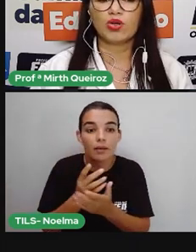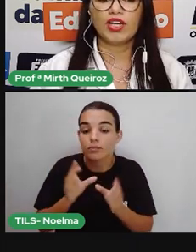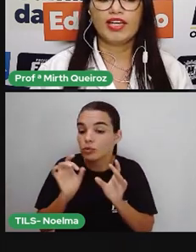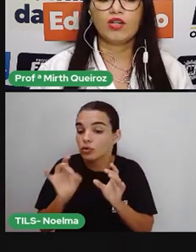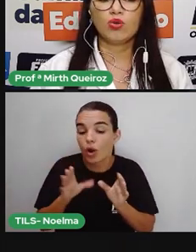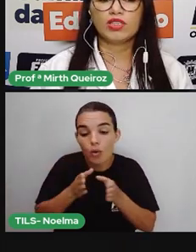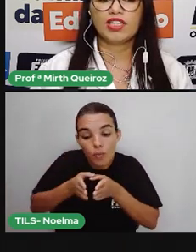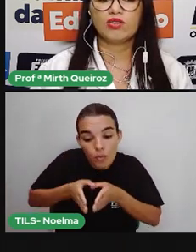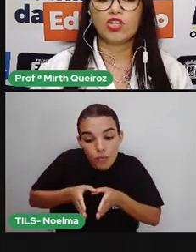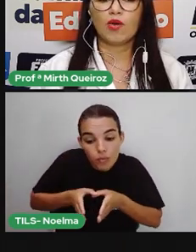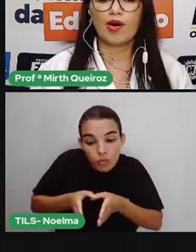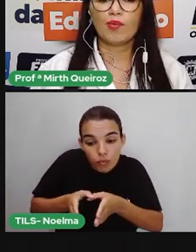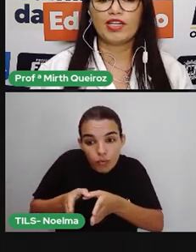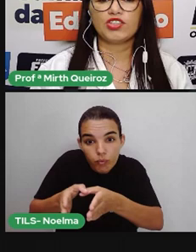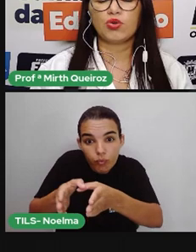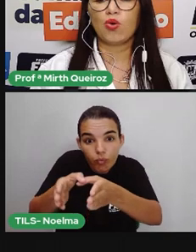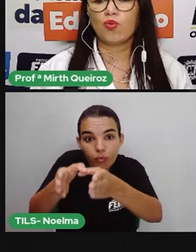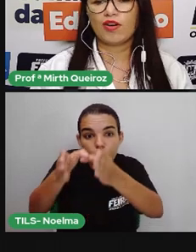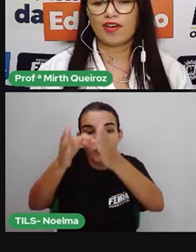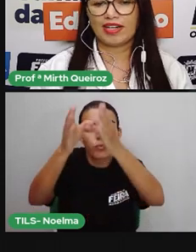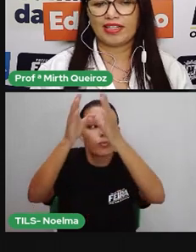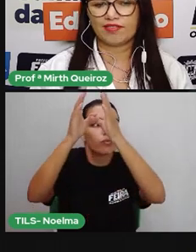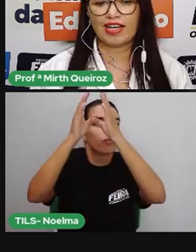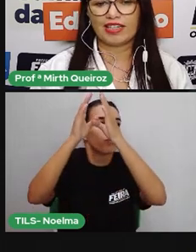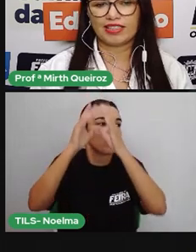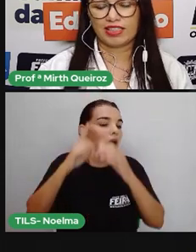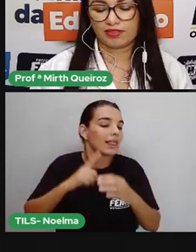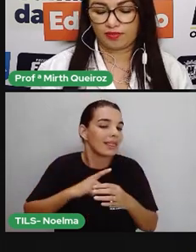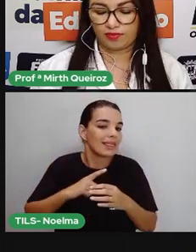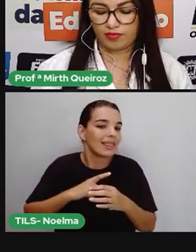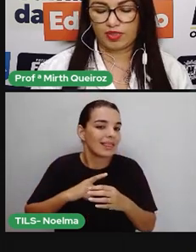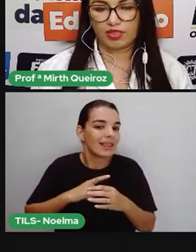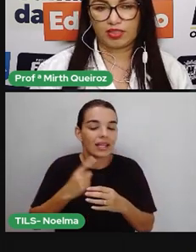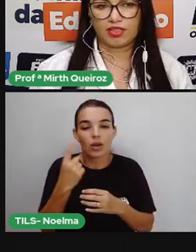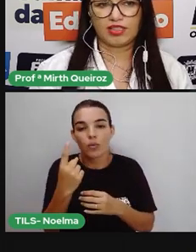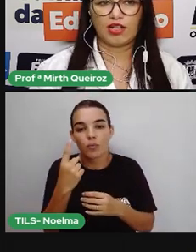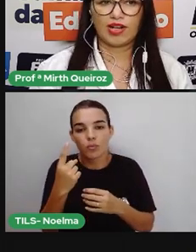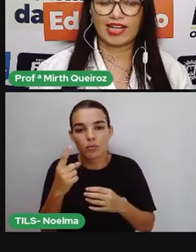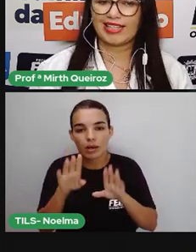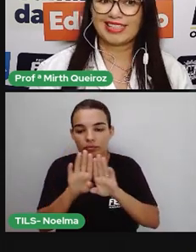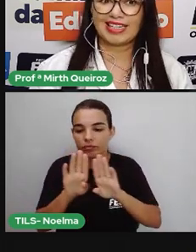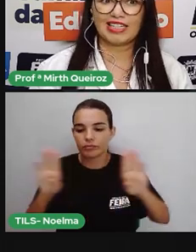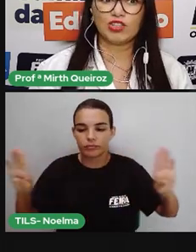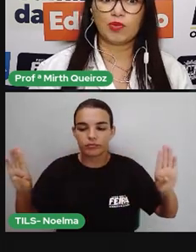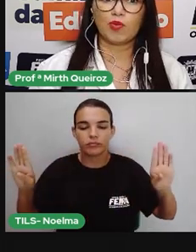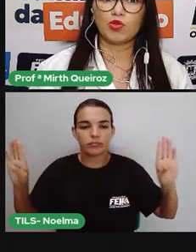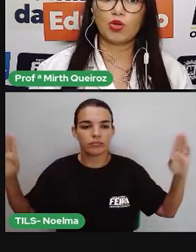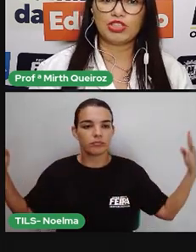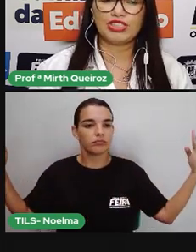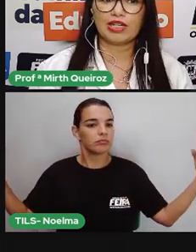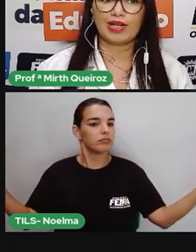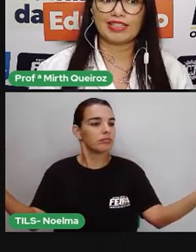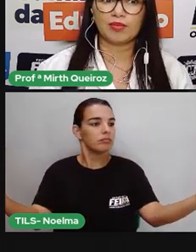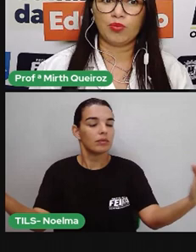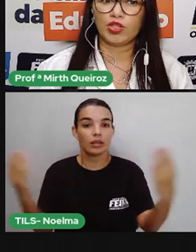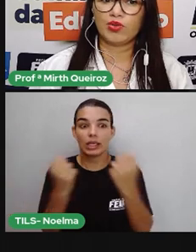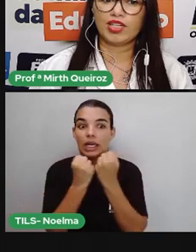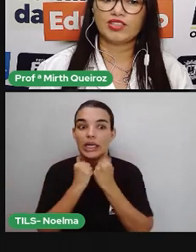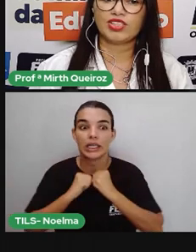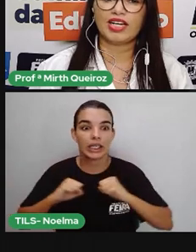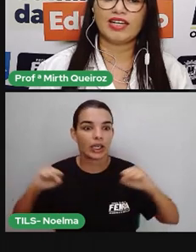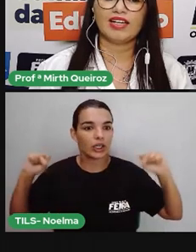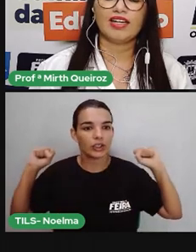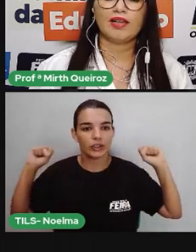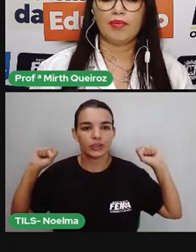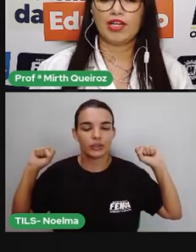corredor e contando normalmente com uma varanda. Então, a casa grande, o próprio nome diz, era uma casa muito